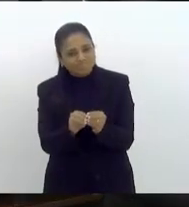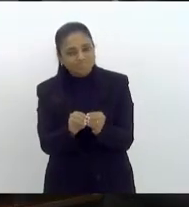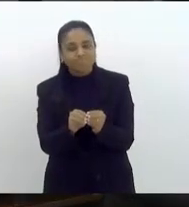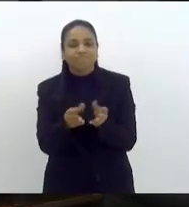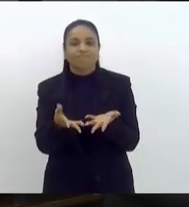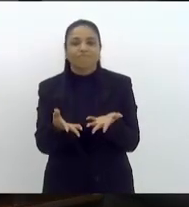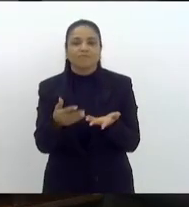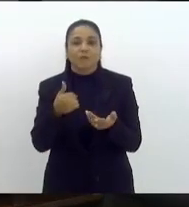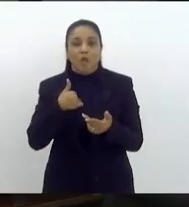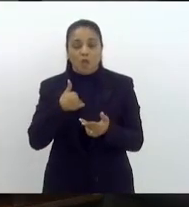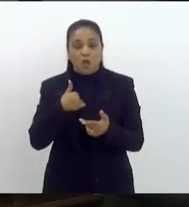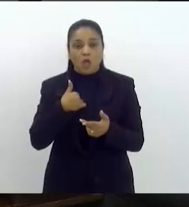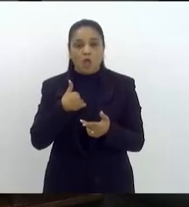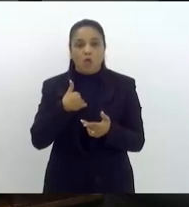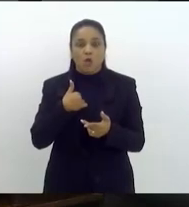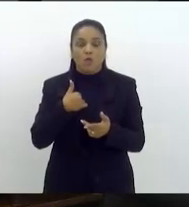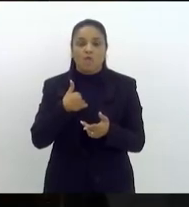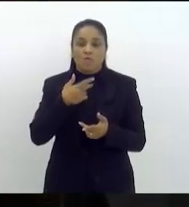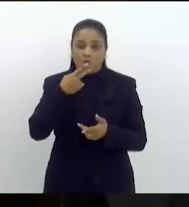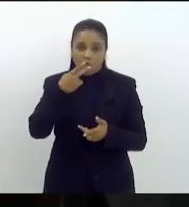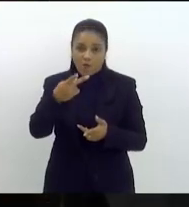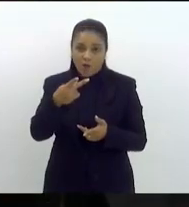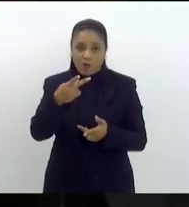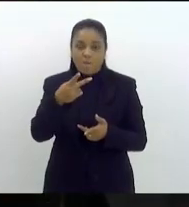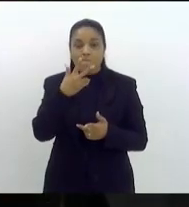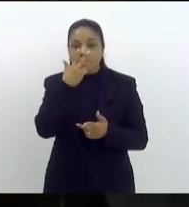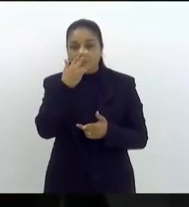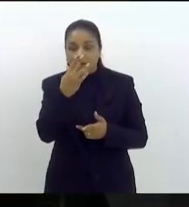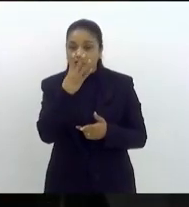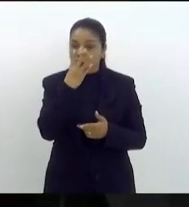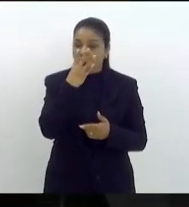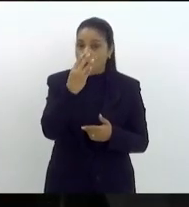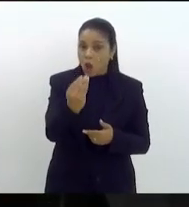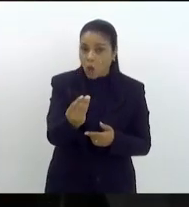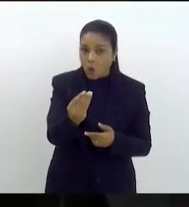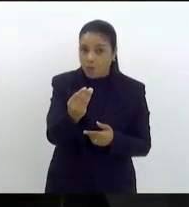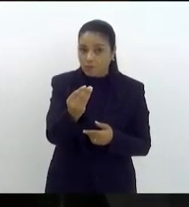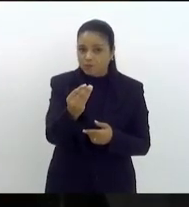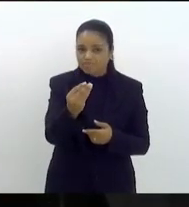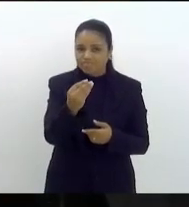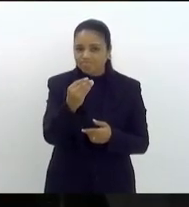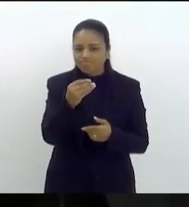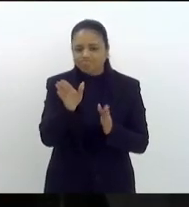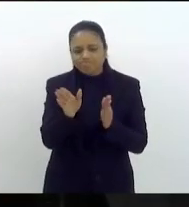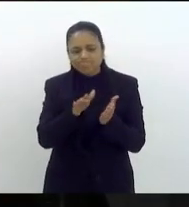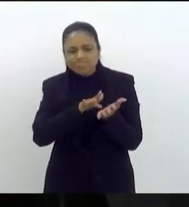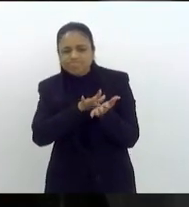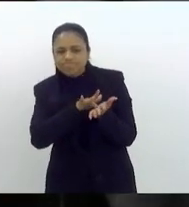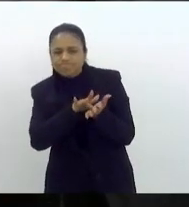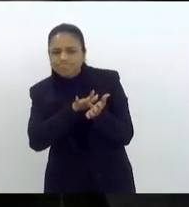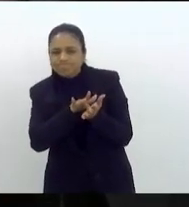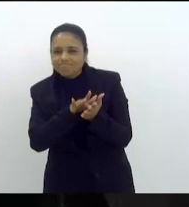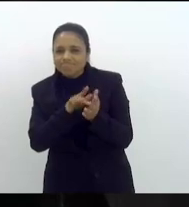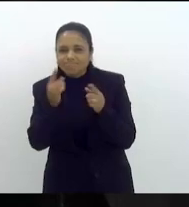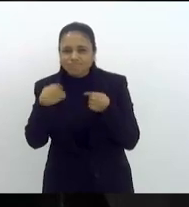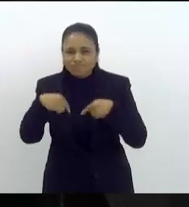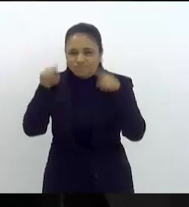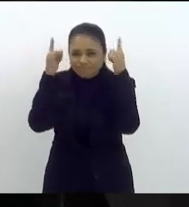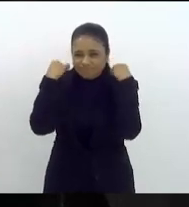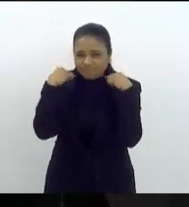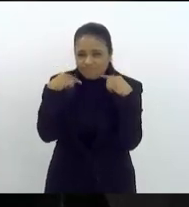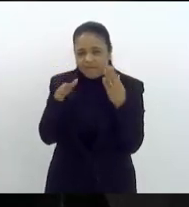eu falo que são Lobos em pele de cordeiro exatamente isso se mostra um preocupados com a indústria e com a geração de emprego